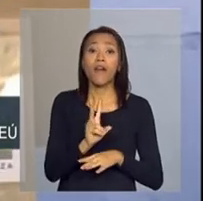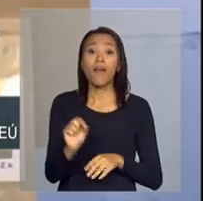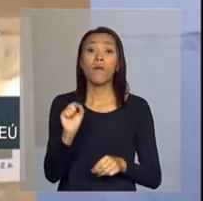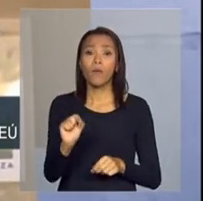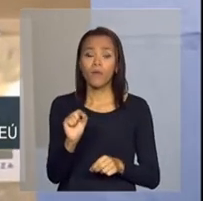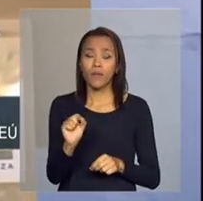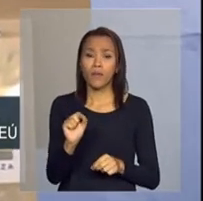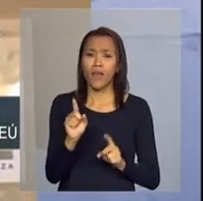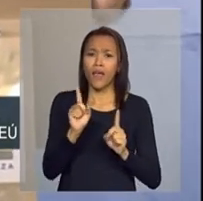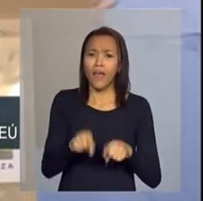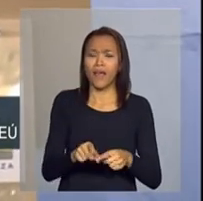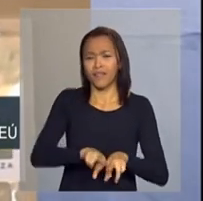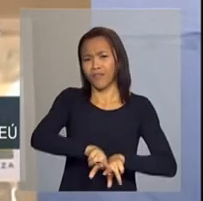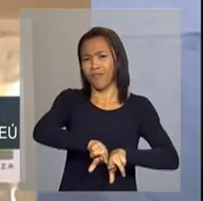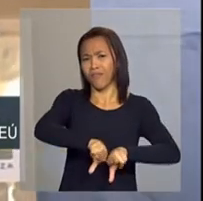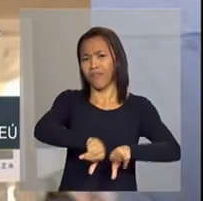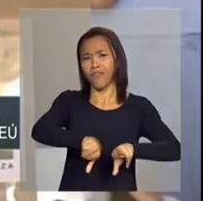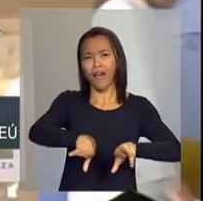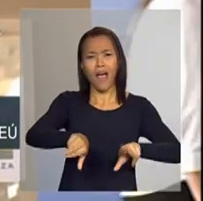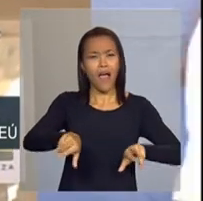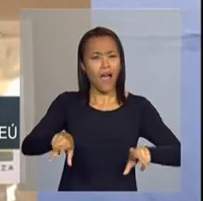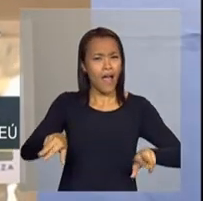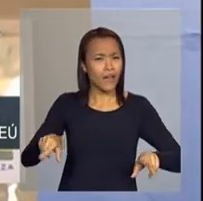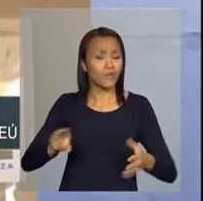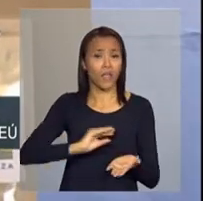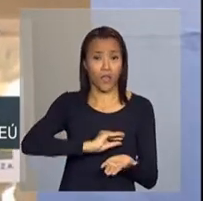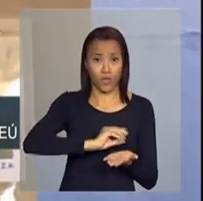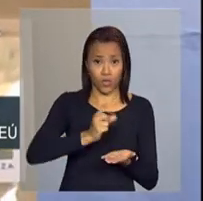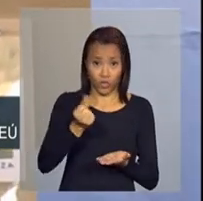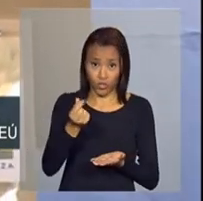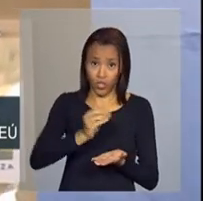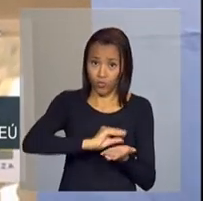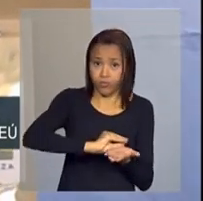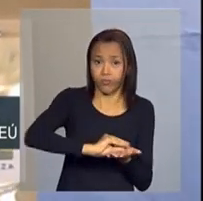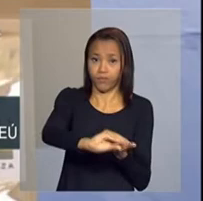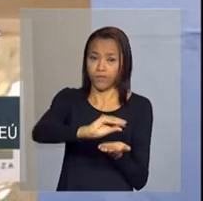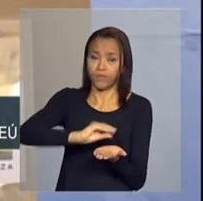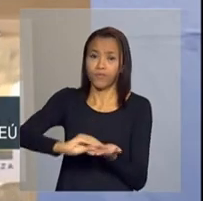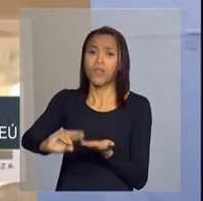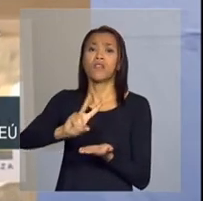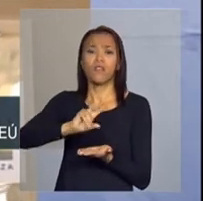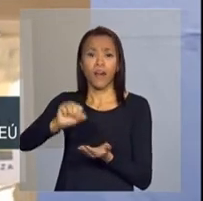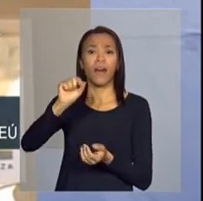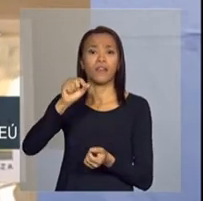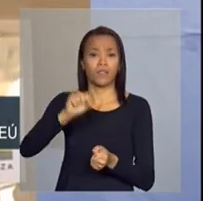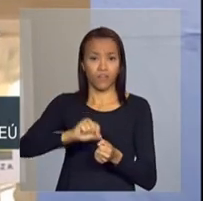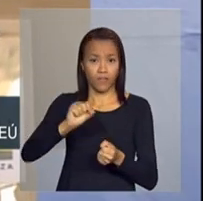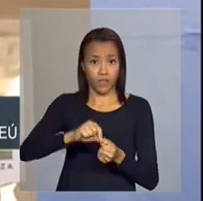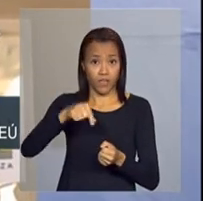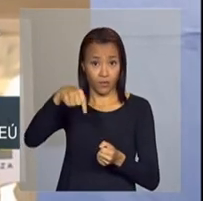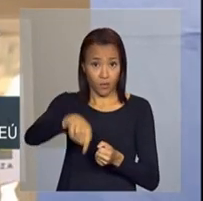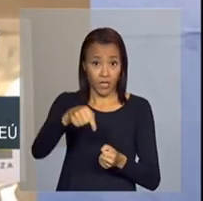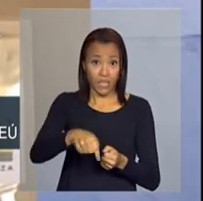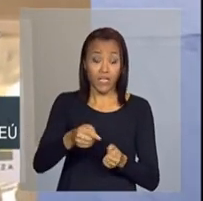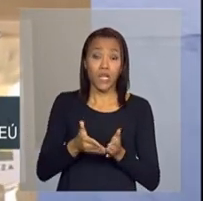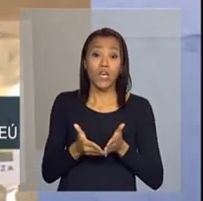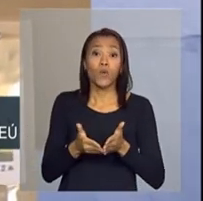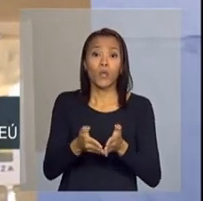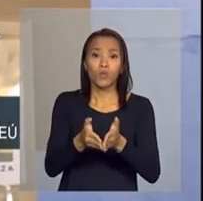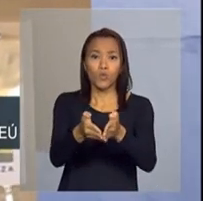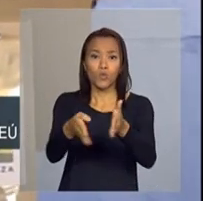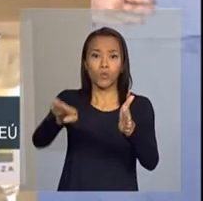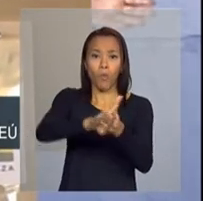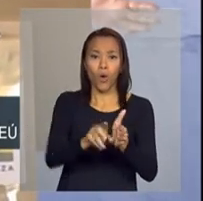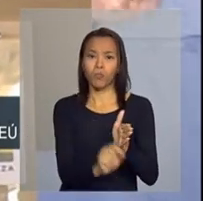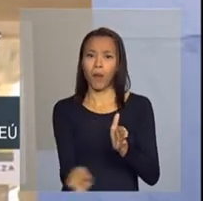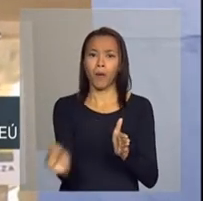de um montante mais geral de recursos de grandes investimentos que serão realizados nos portos brasileiros